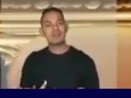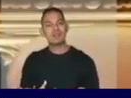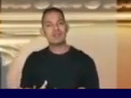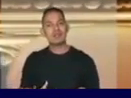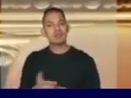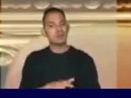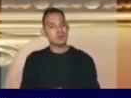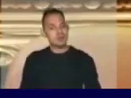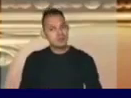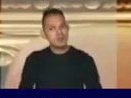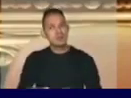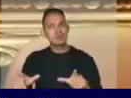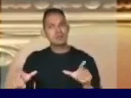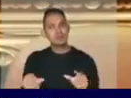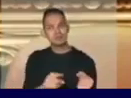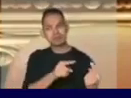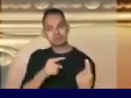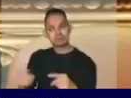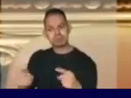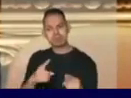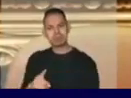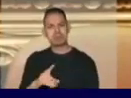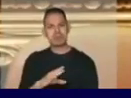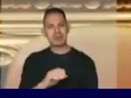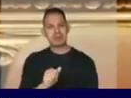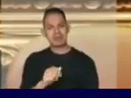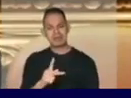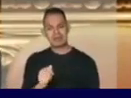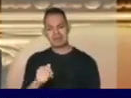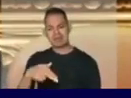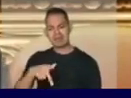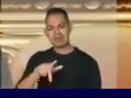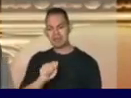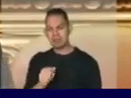ser econômicos em adjetivos como capanga, como...